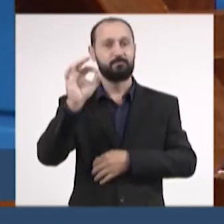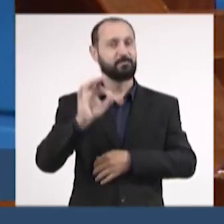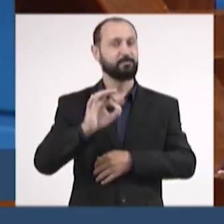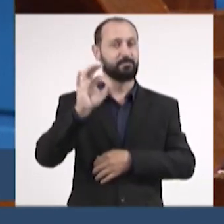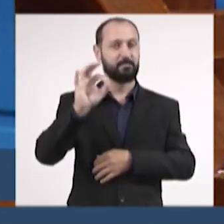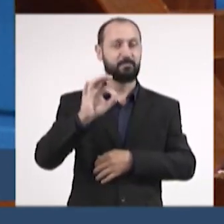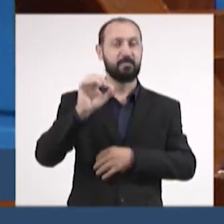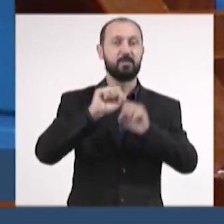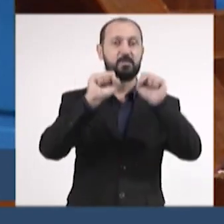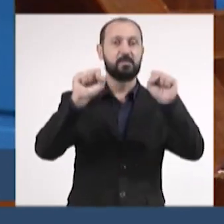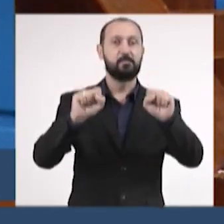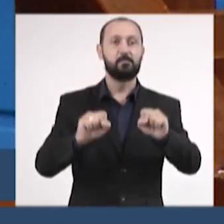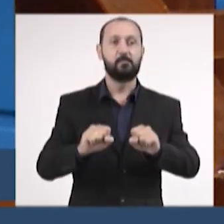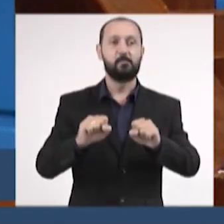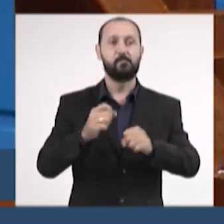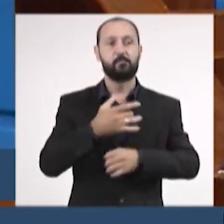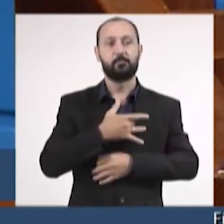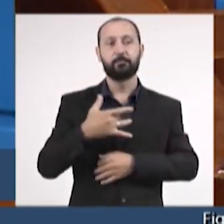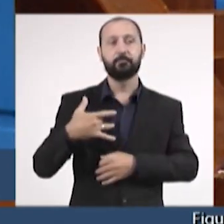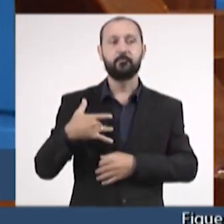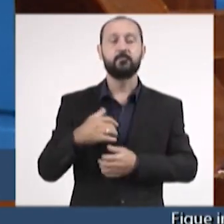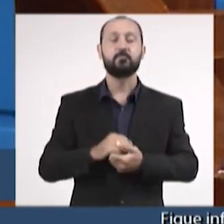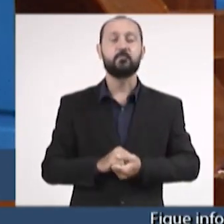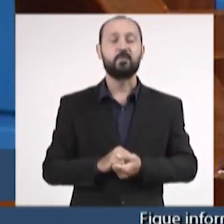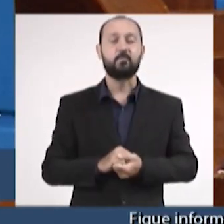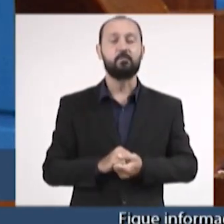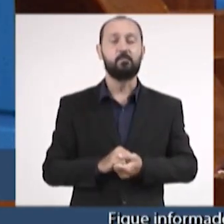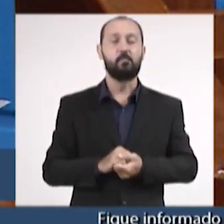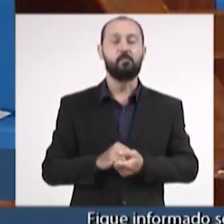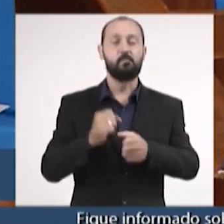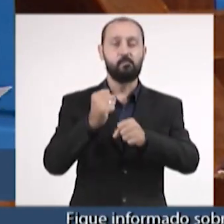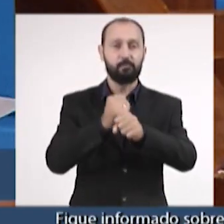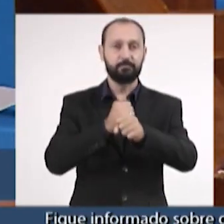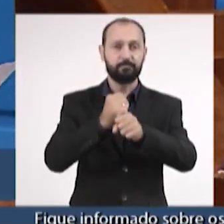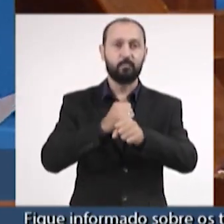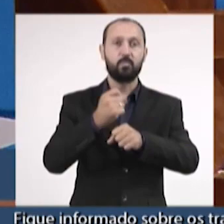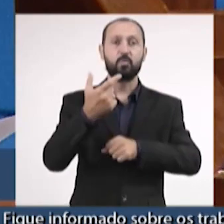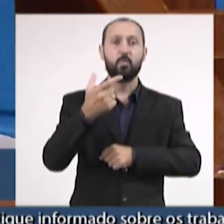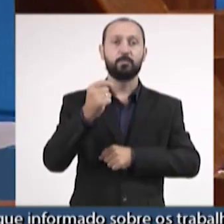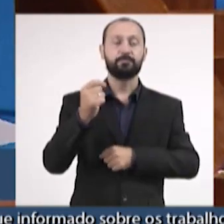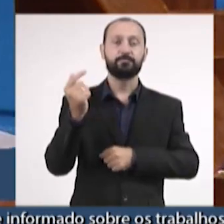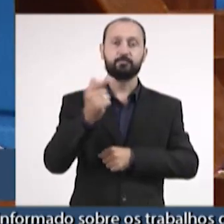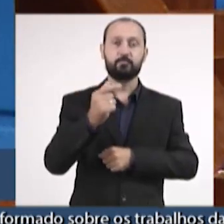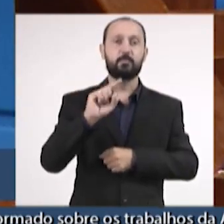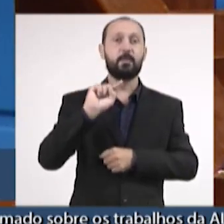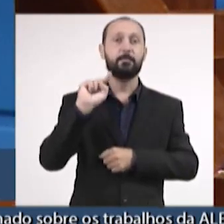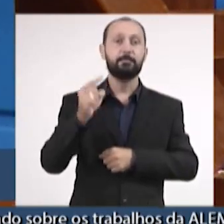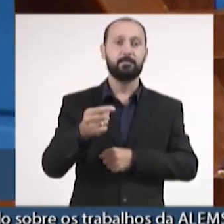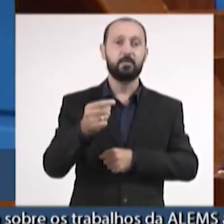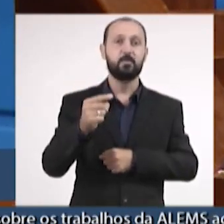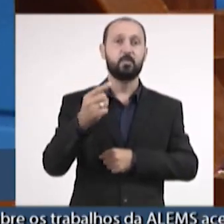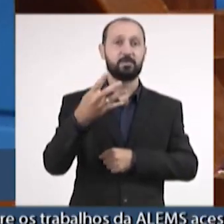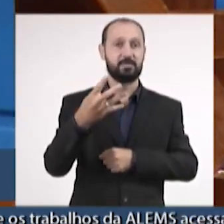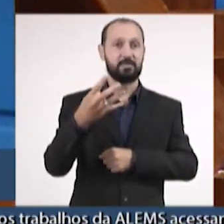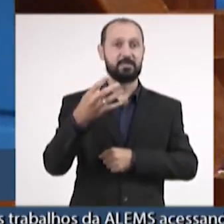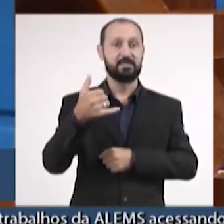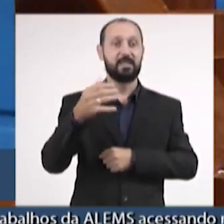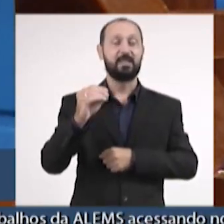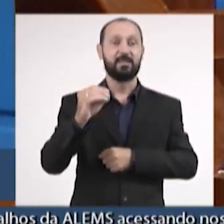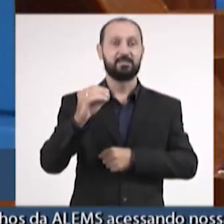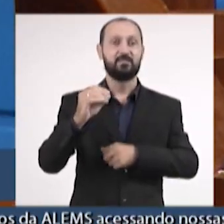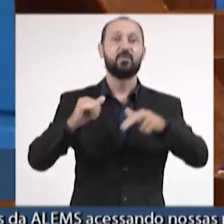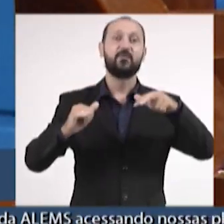4,2% pelo sistema de saúde. Em 2022, 1.410 mulheres